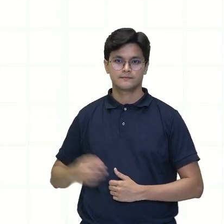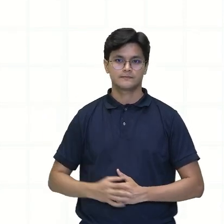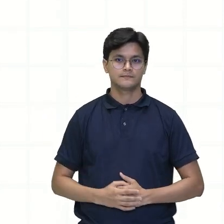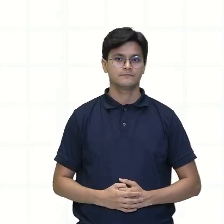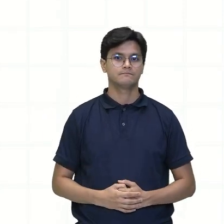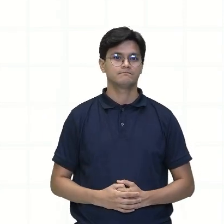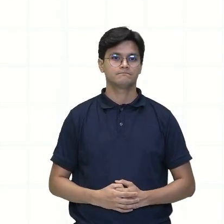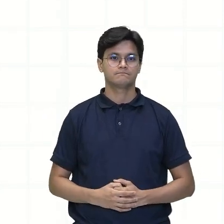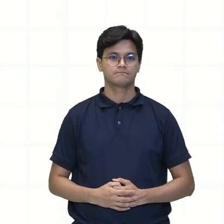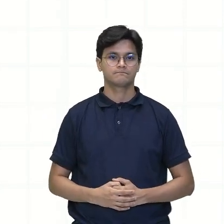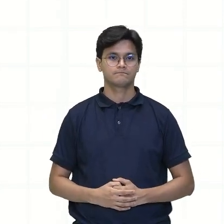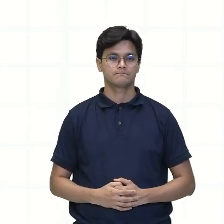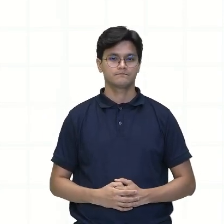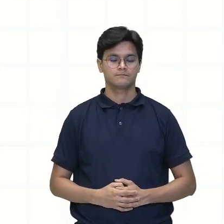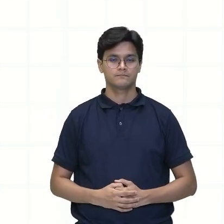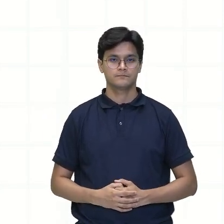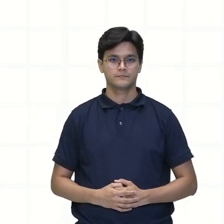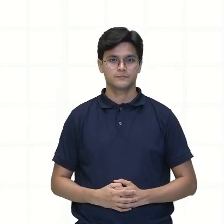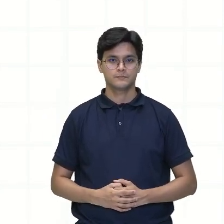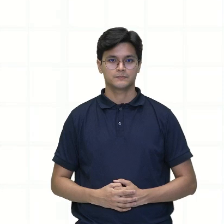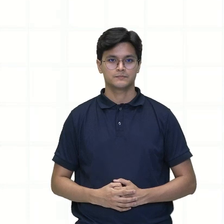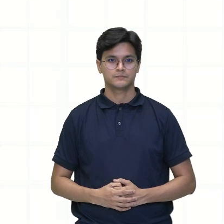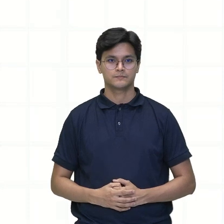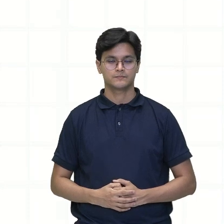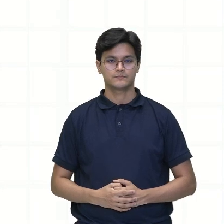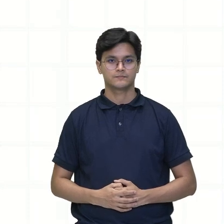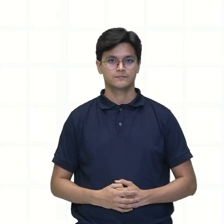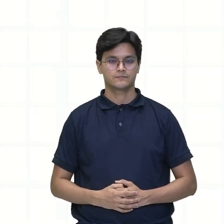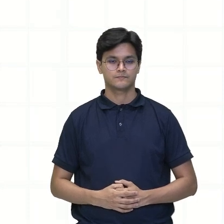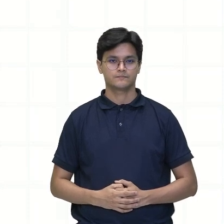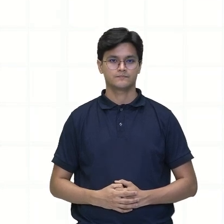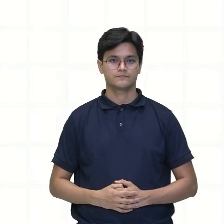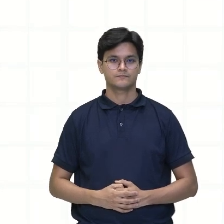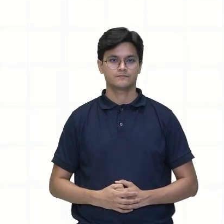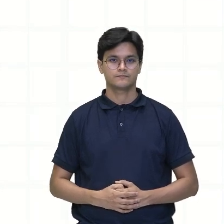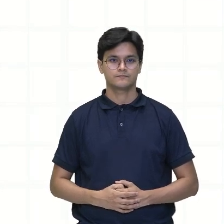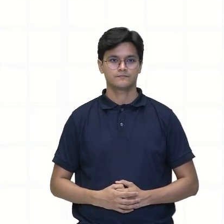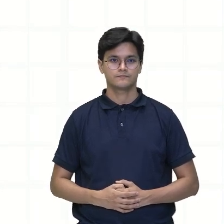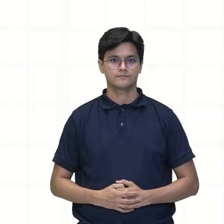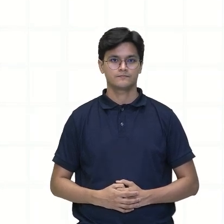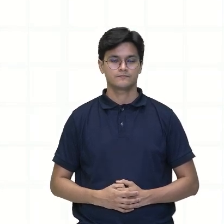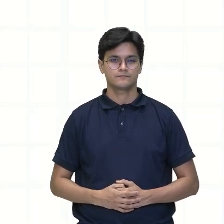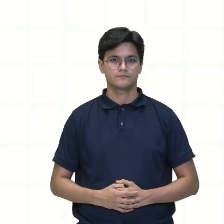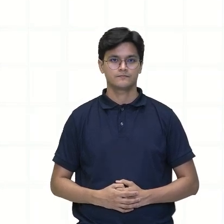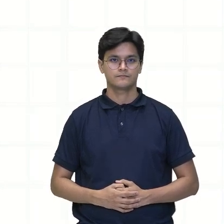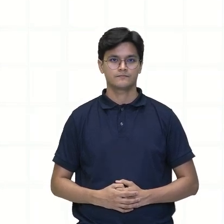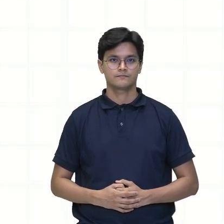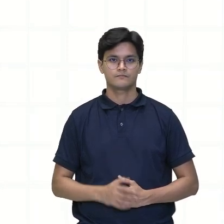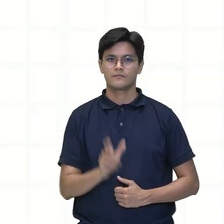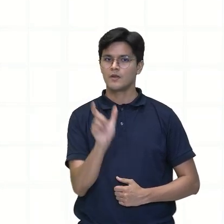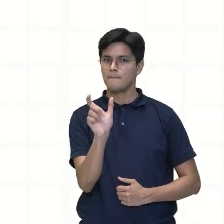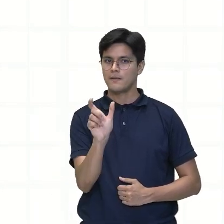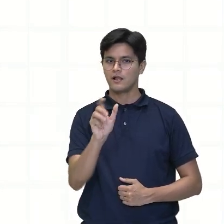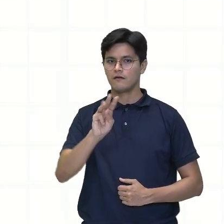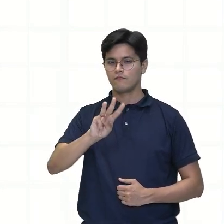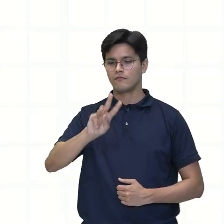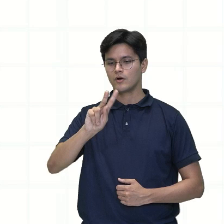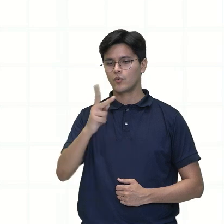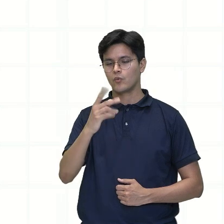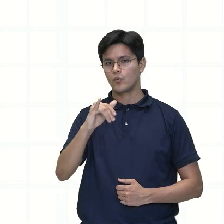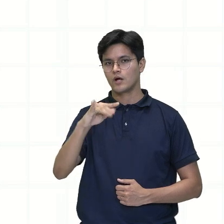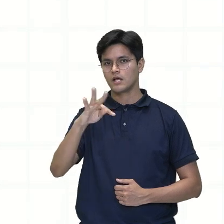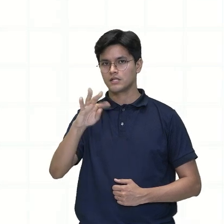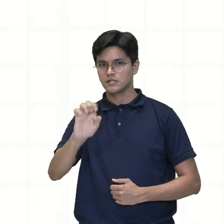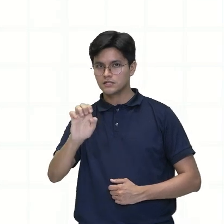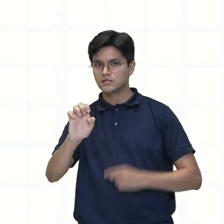produced classic films such as Snow White, né? Palavra white é branco, palavra